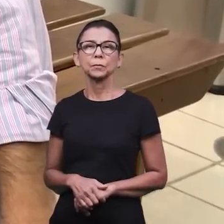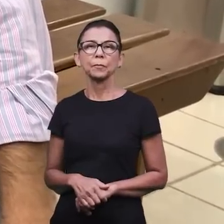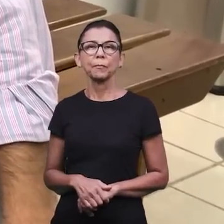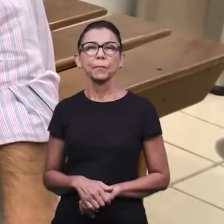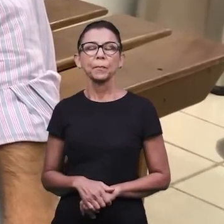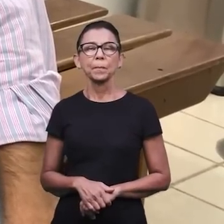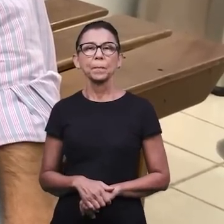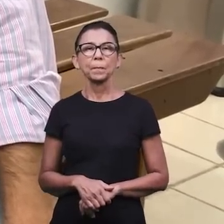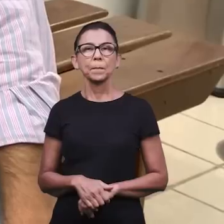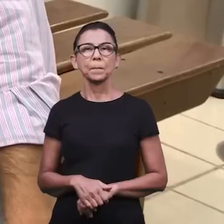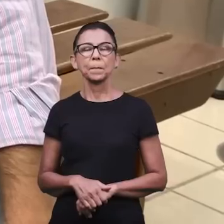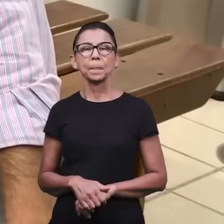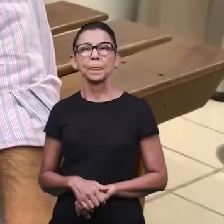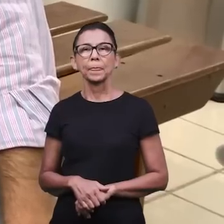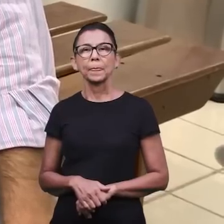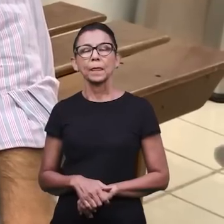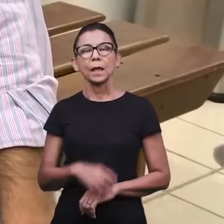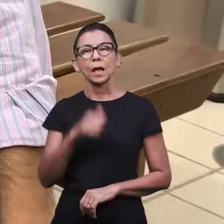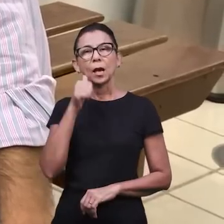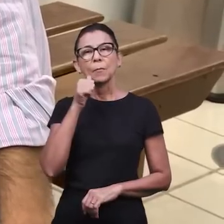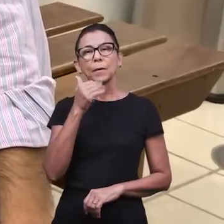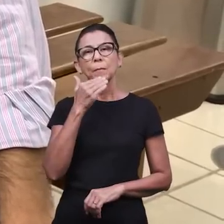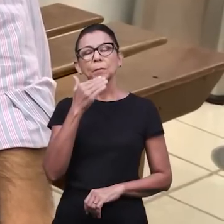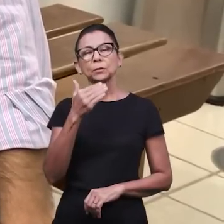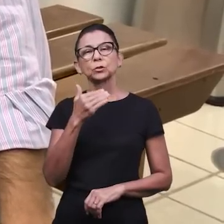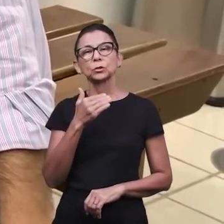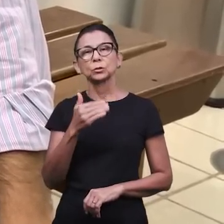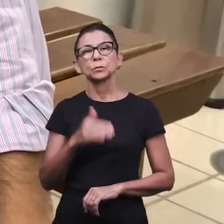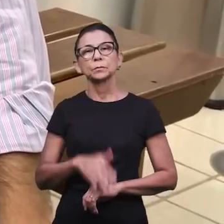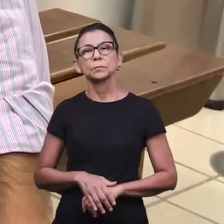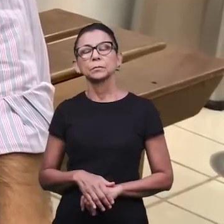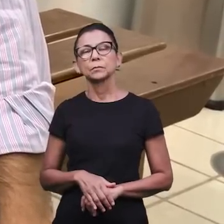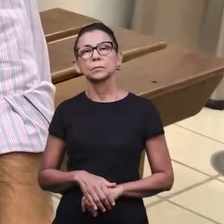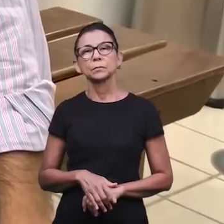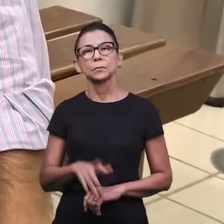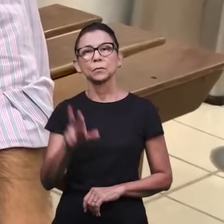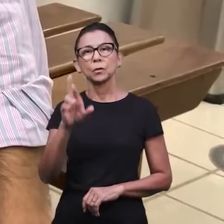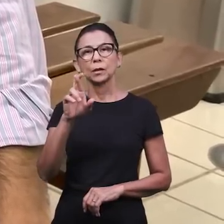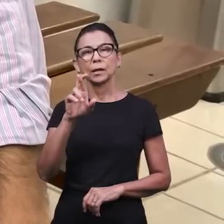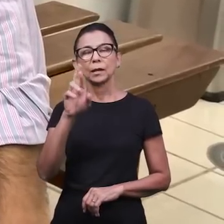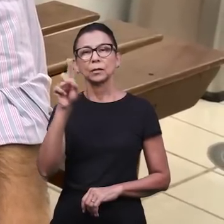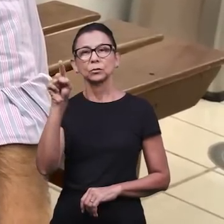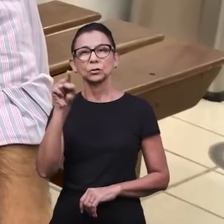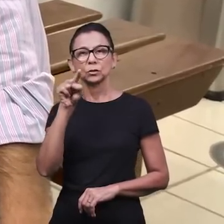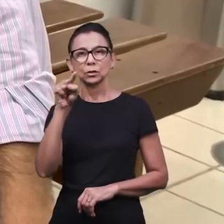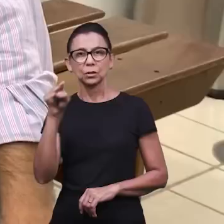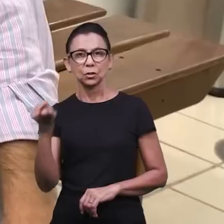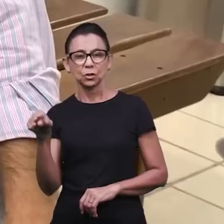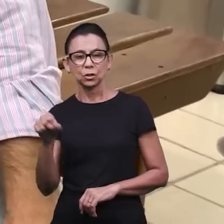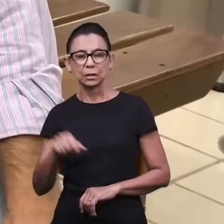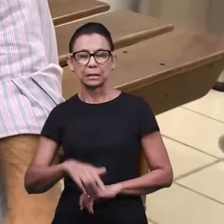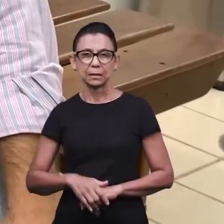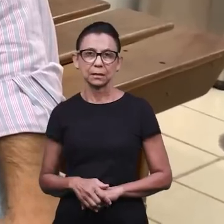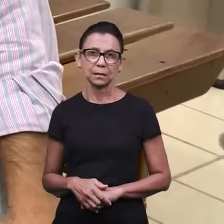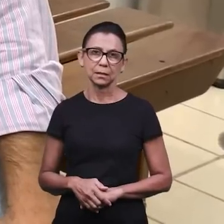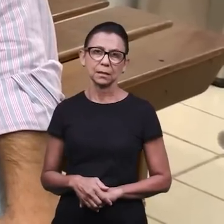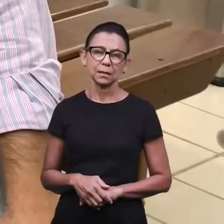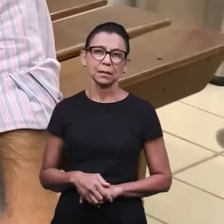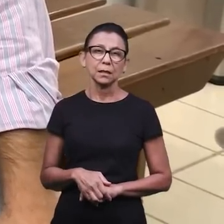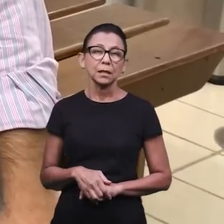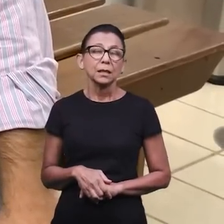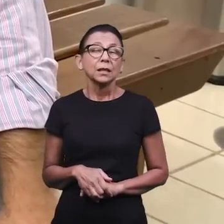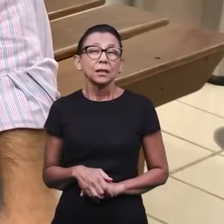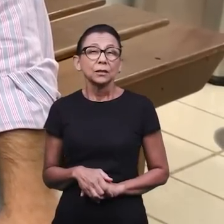ela solicitou uma ecografia. E nessa ecografia, para nossa surpresa, além de um mioma